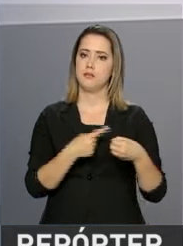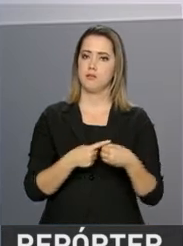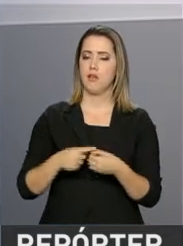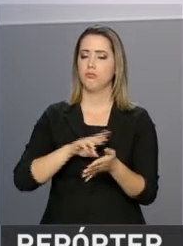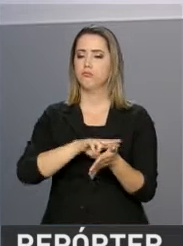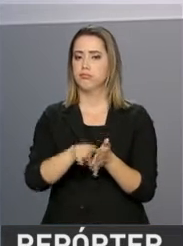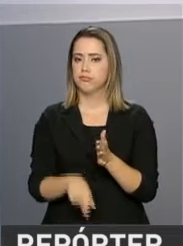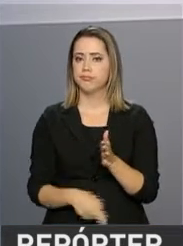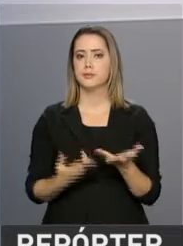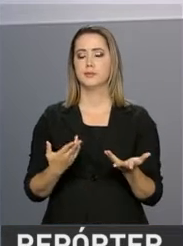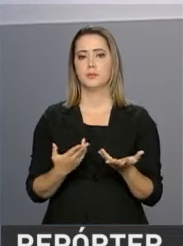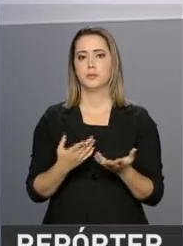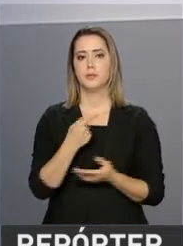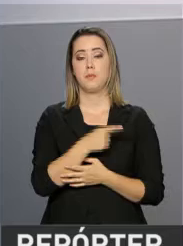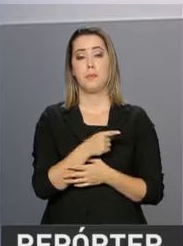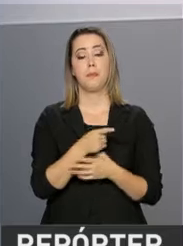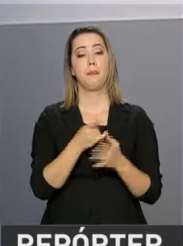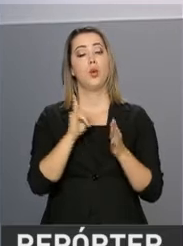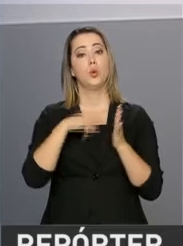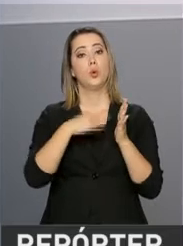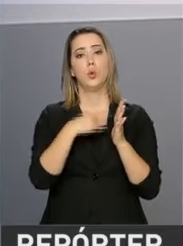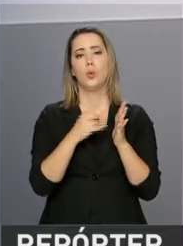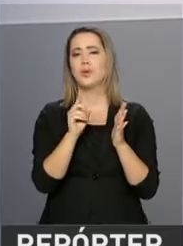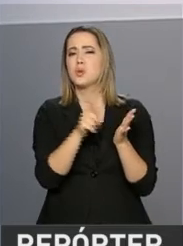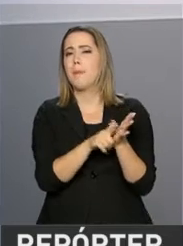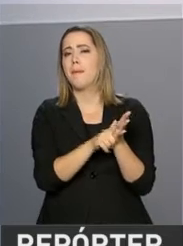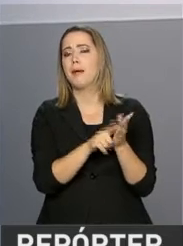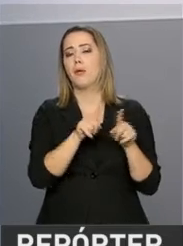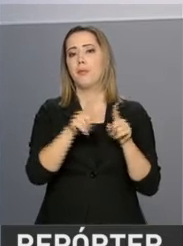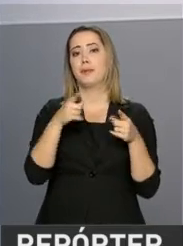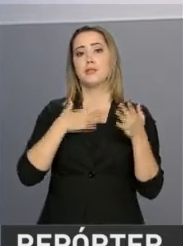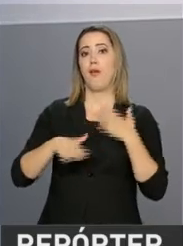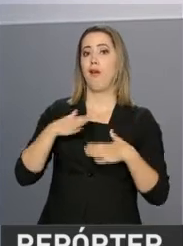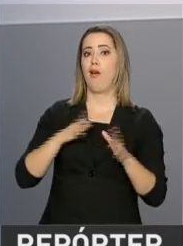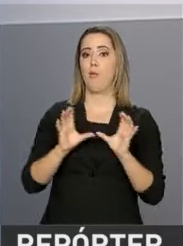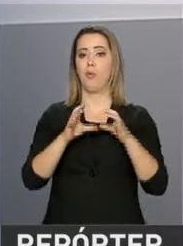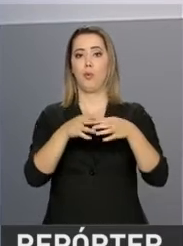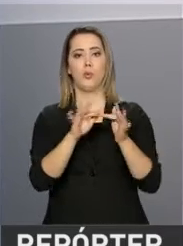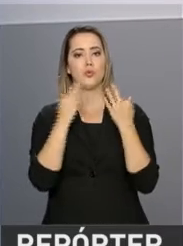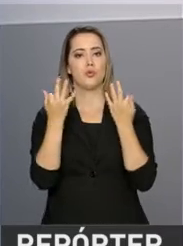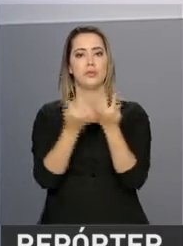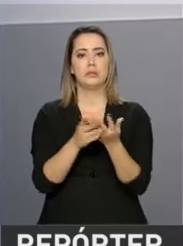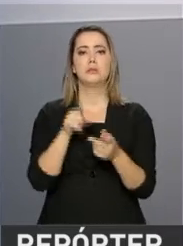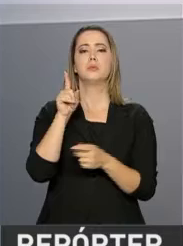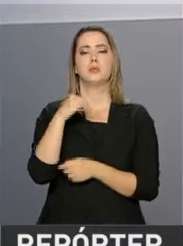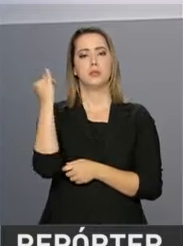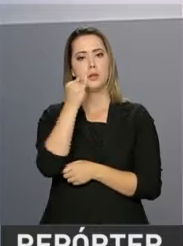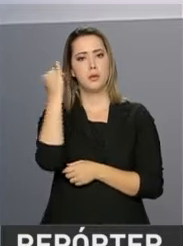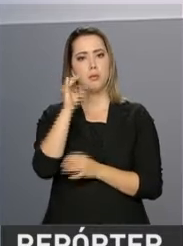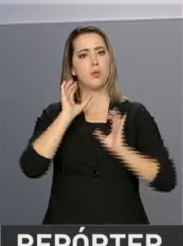a regularização fundiária não é só um pedaço de papel mas é um alívio para as famílias um passo importante para a cidadania